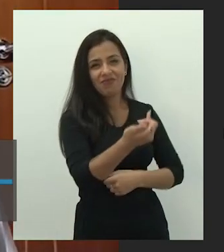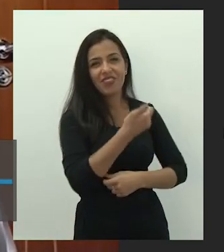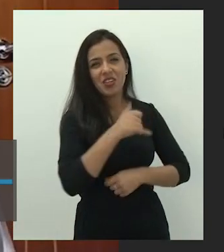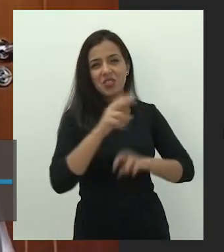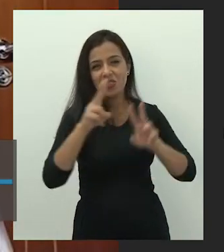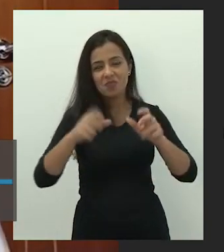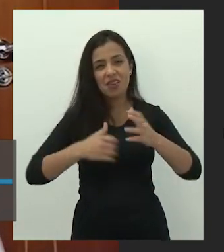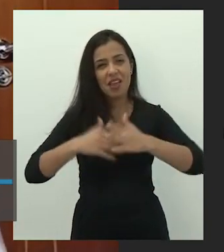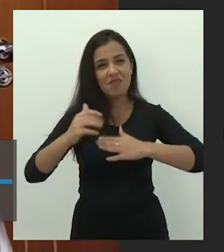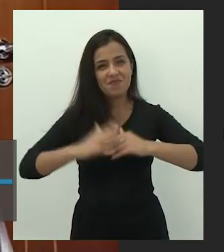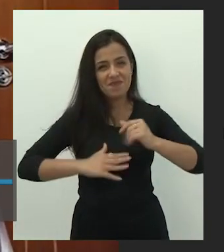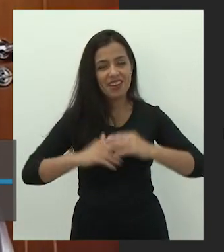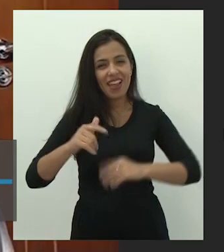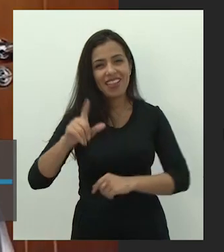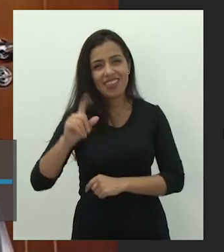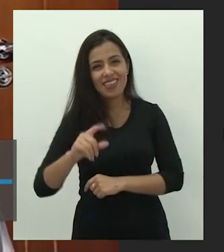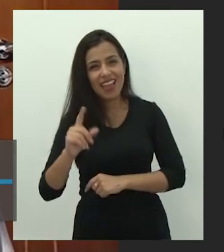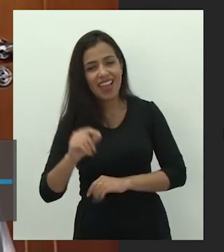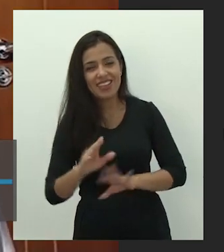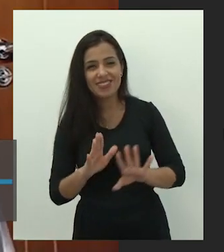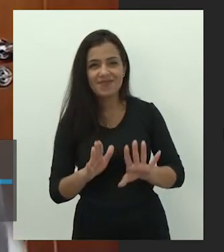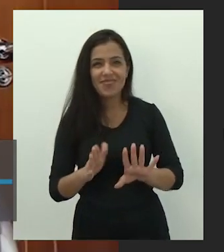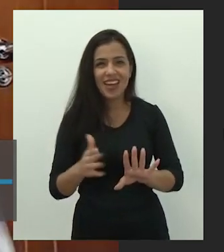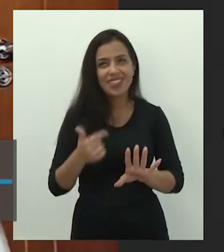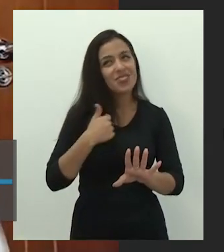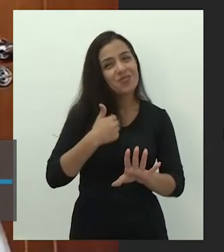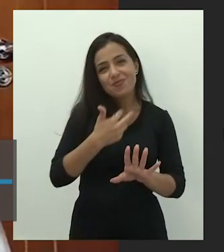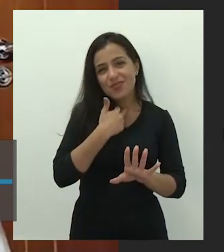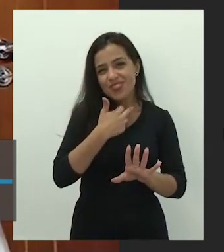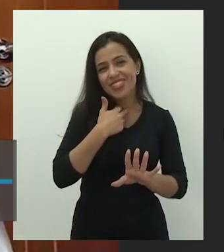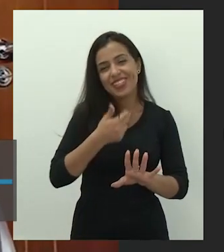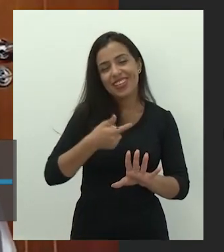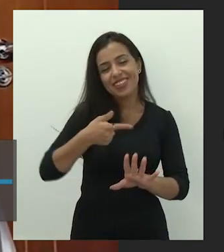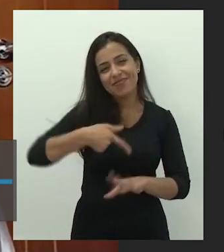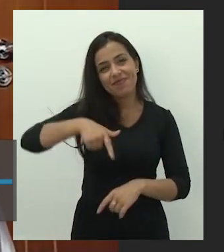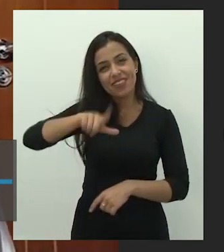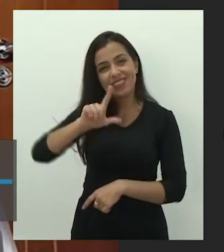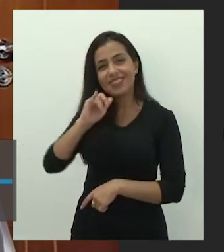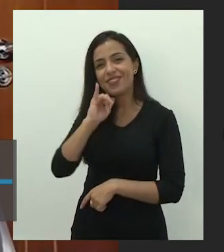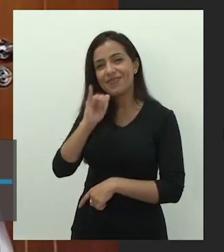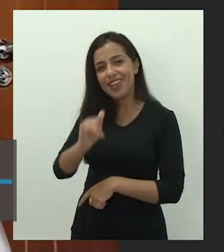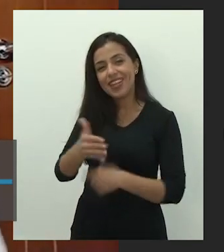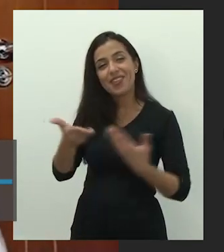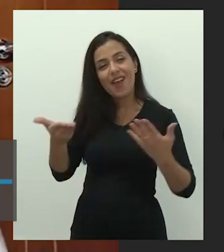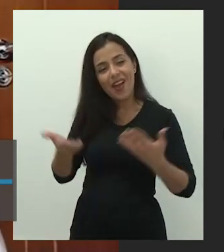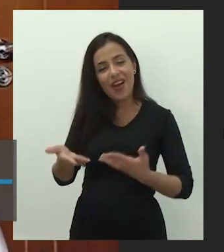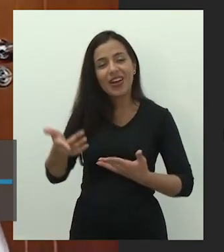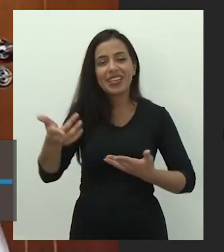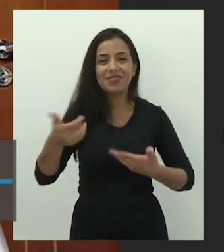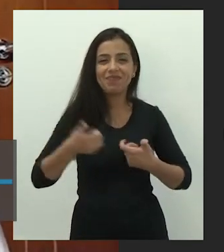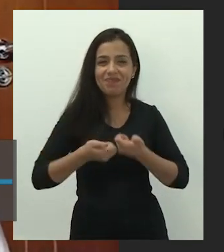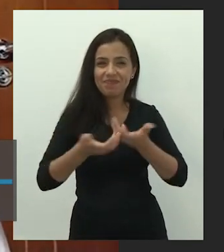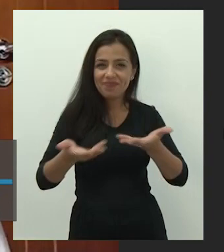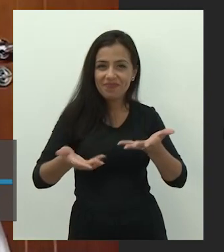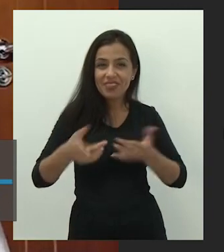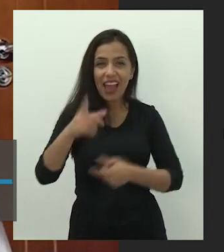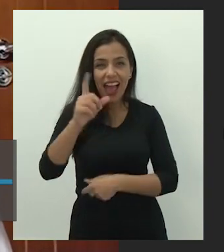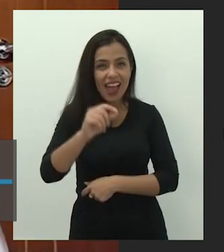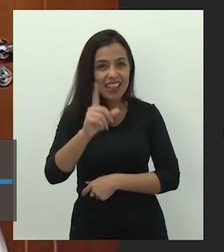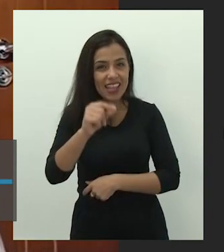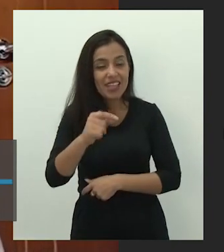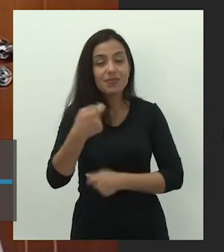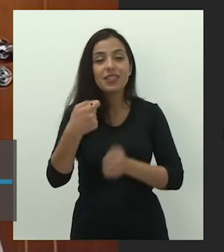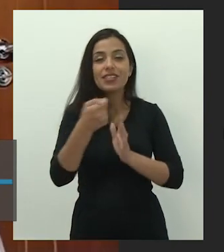10. Só que eu não podia contar, porque senão eu ia contar a pauta, né? Eu queria reforçar então agora. Então, habilidade 10, descrever um padrão